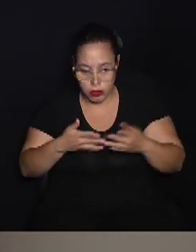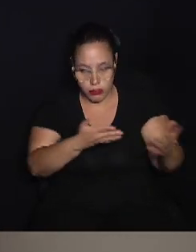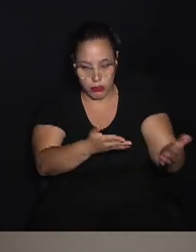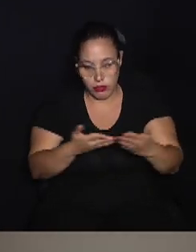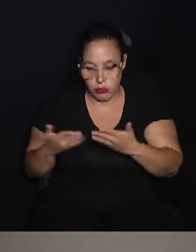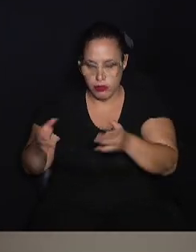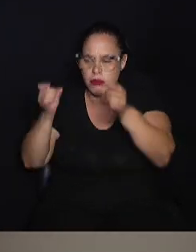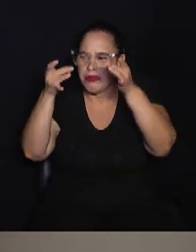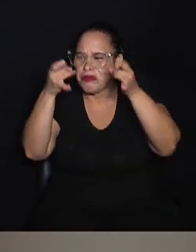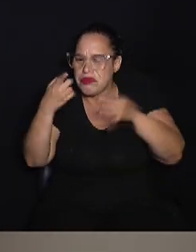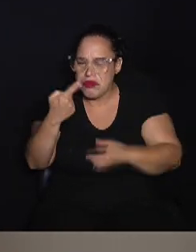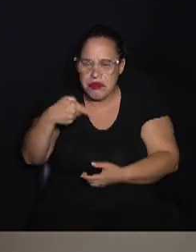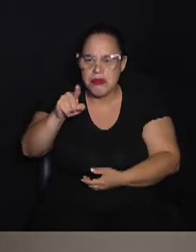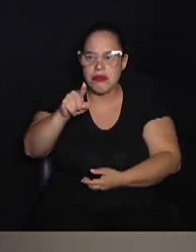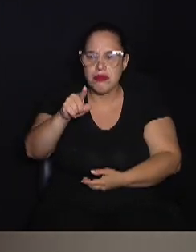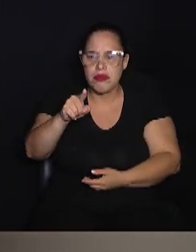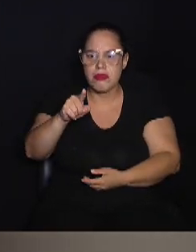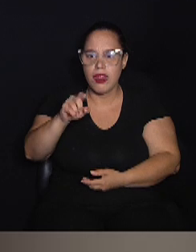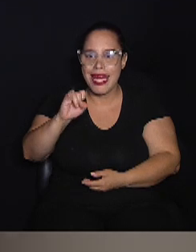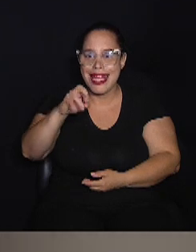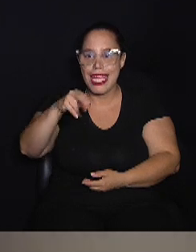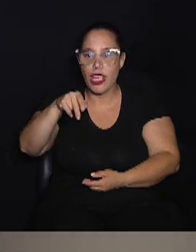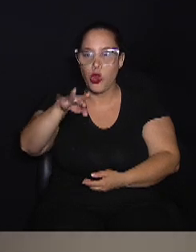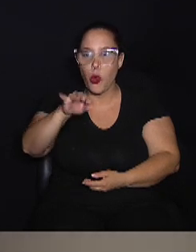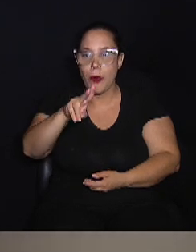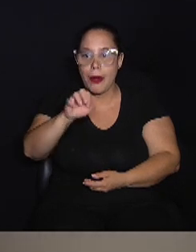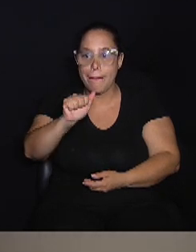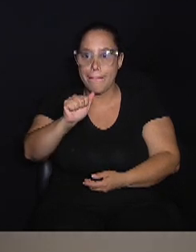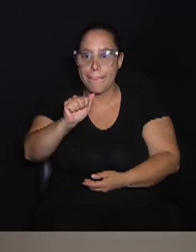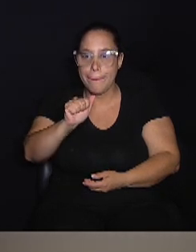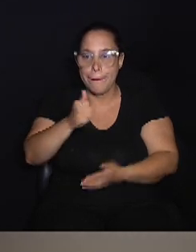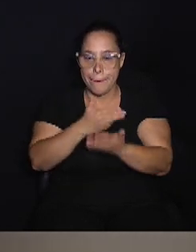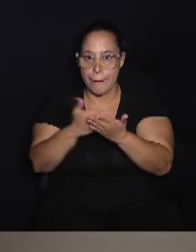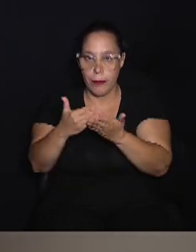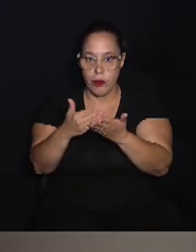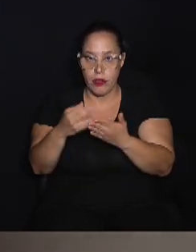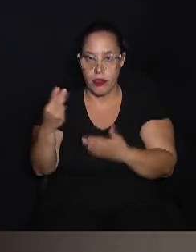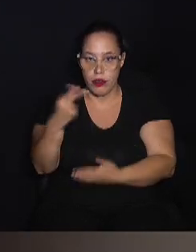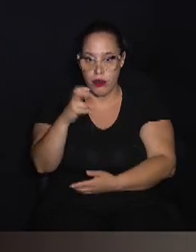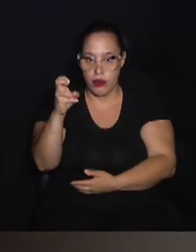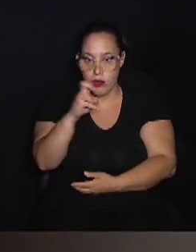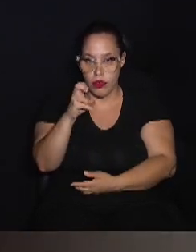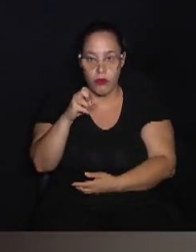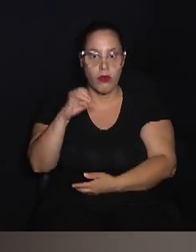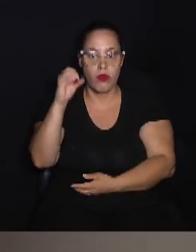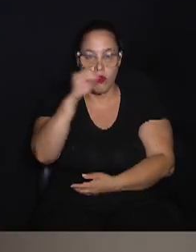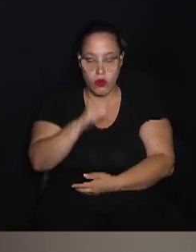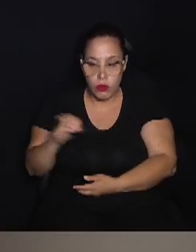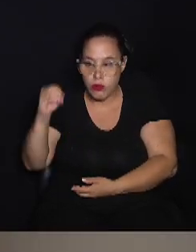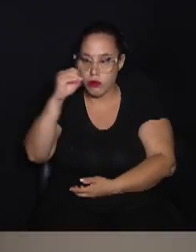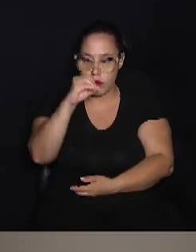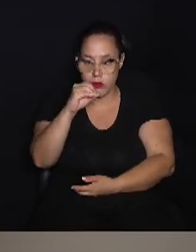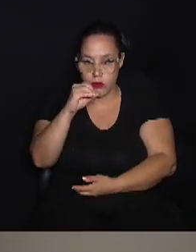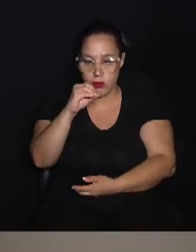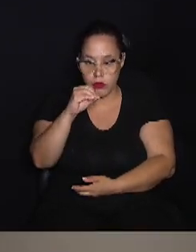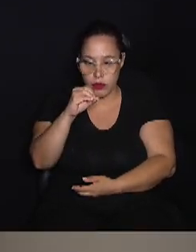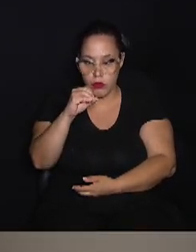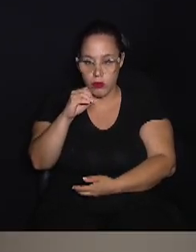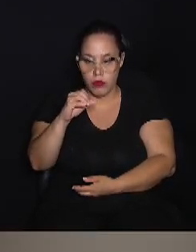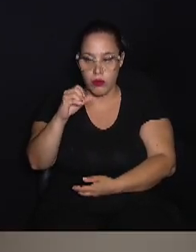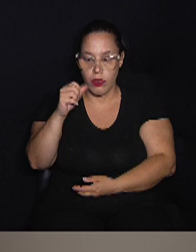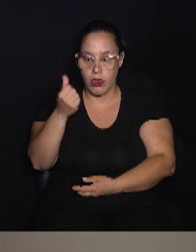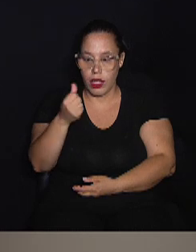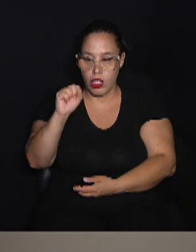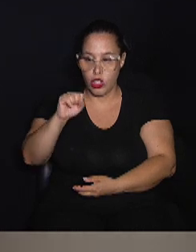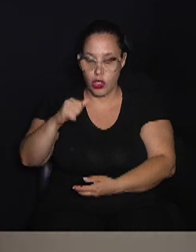especial para vocês de Indaiatuba a partir de 25 de outubro até 18 de